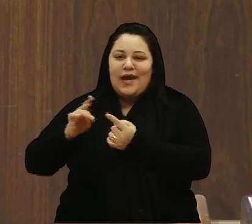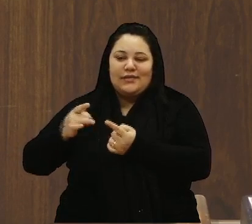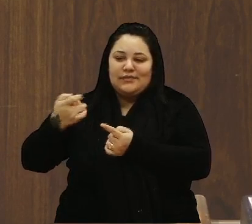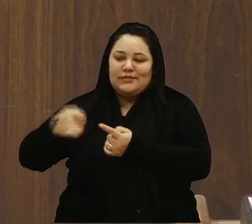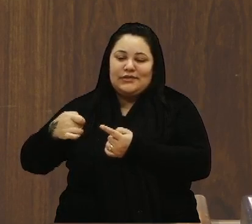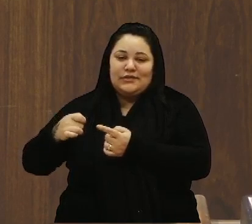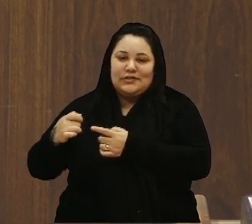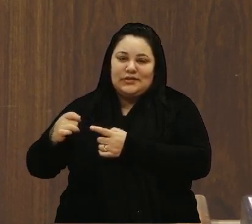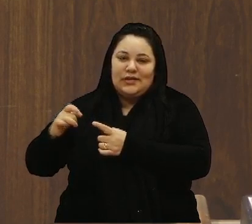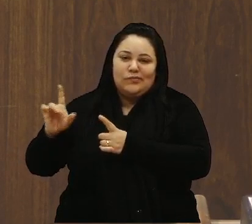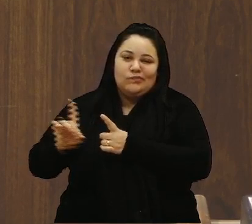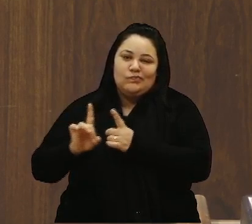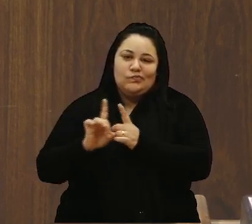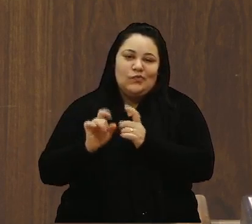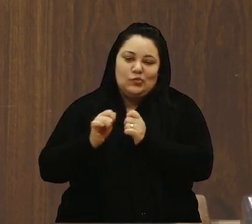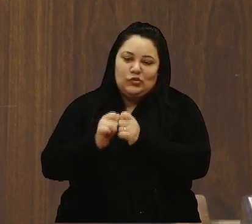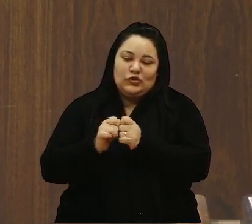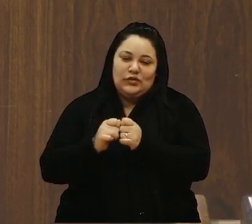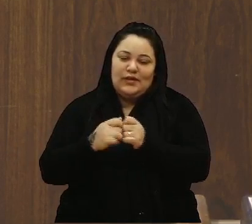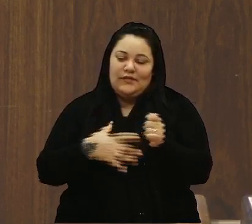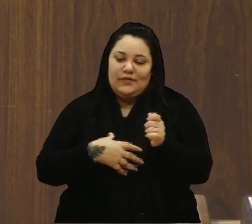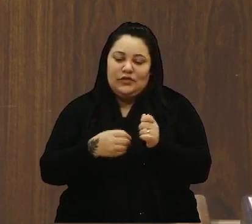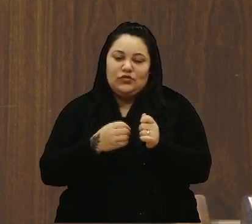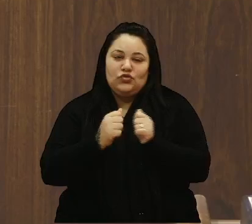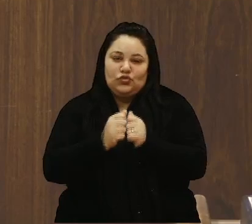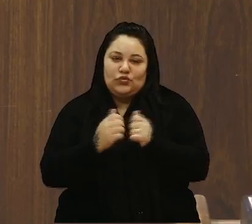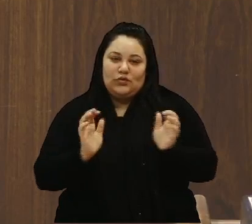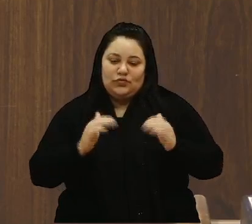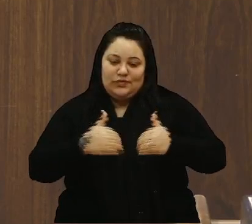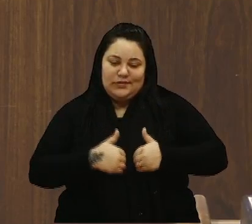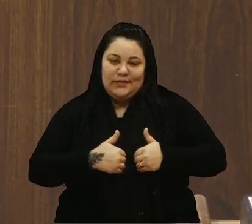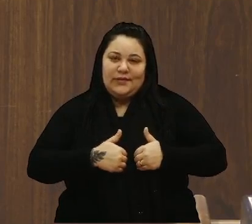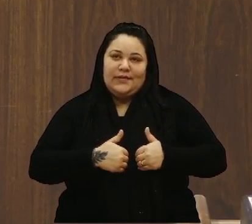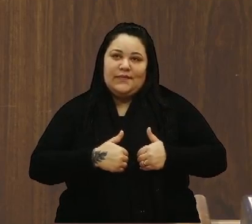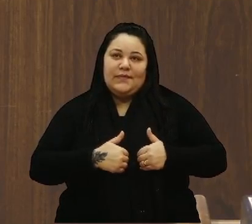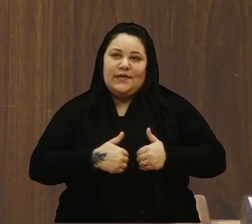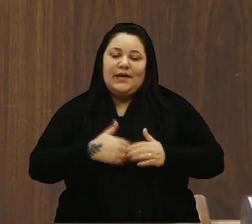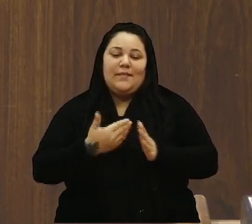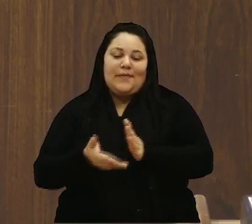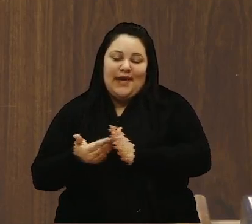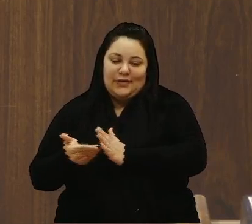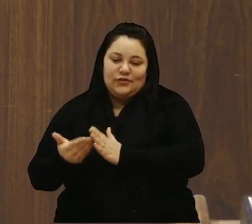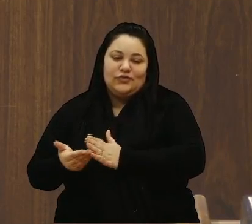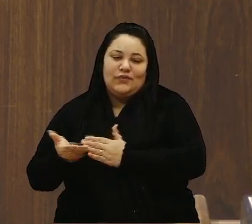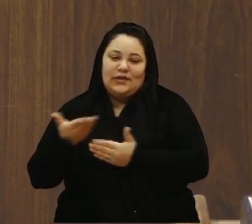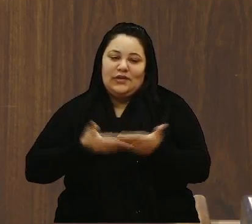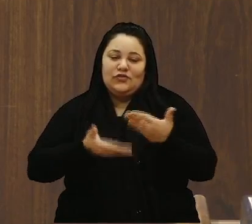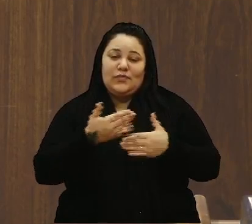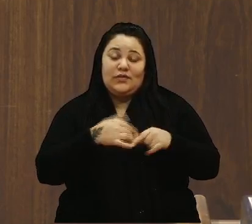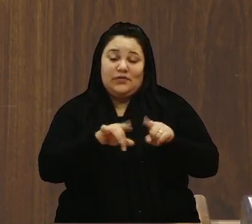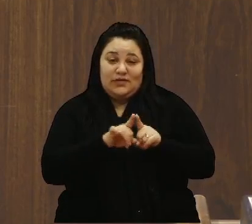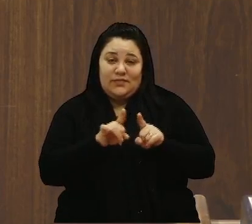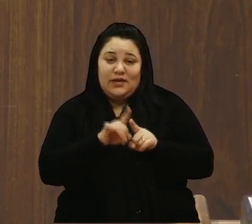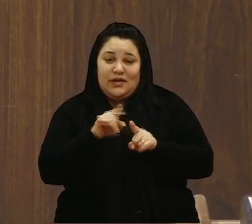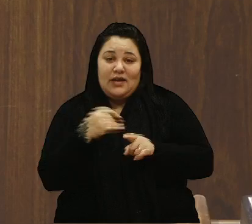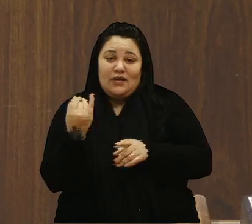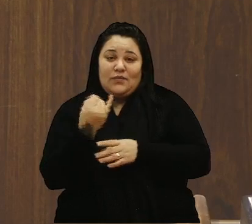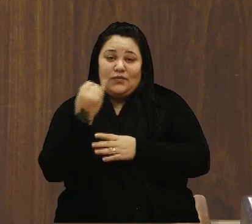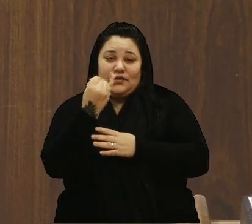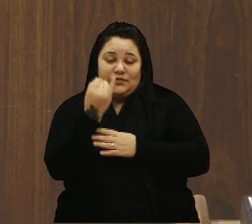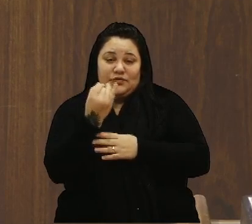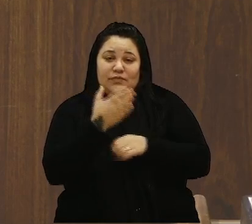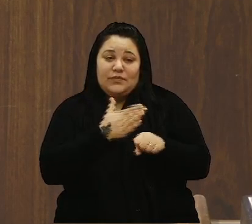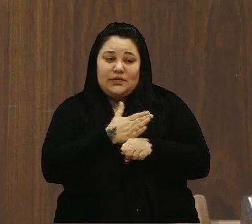o filho autista e perde. Aliás, isso também deve entrar no cômputo